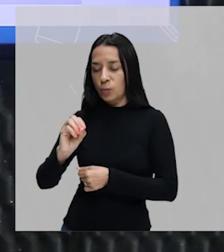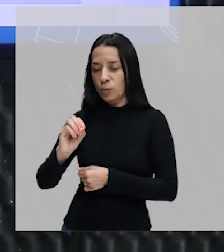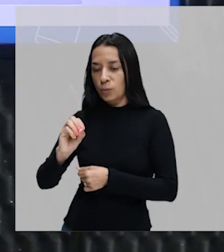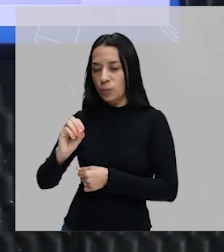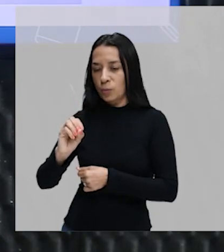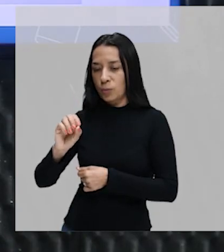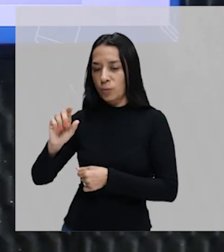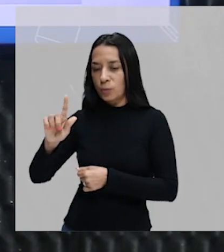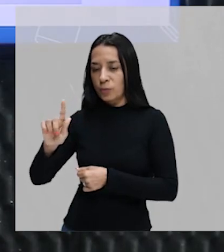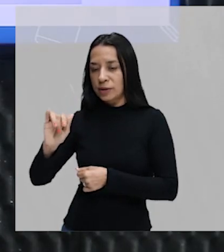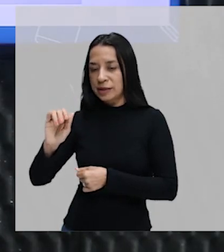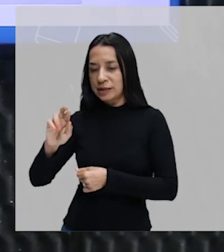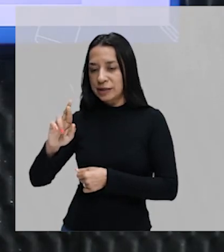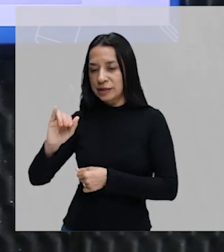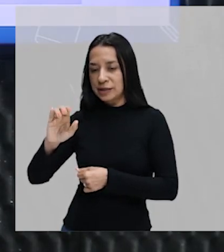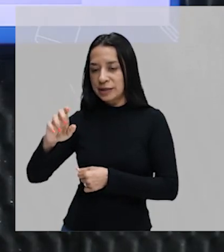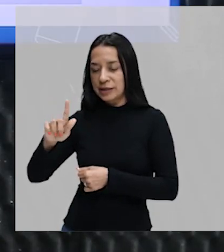Guatemala,